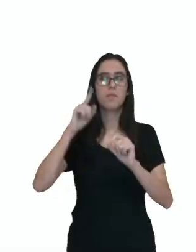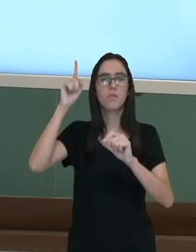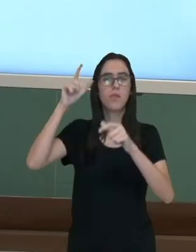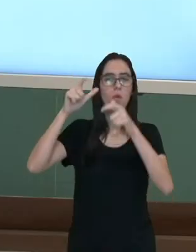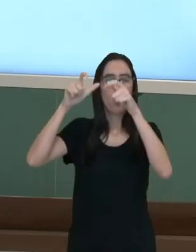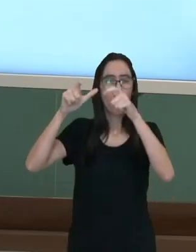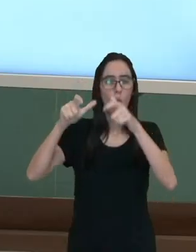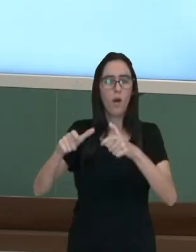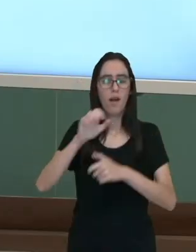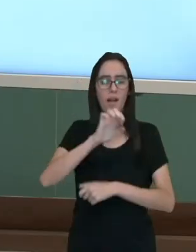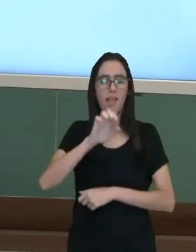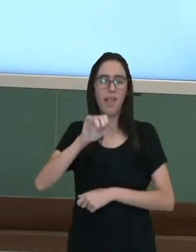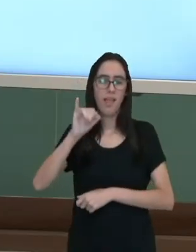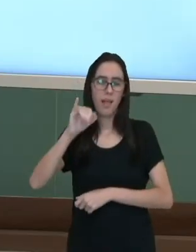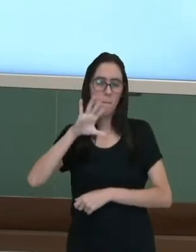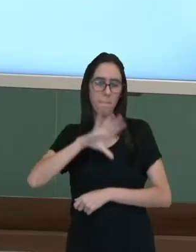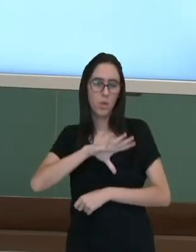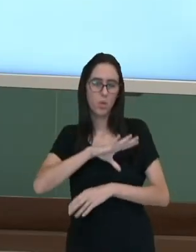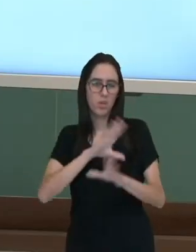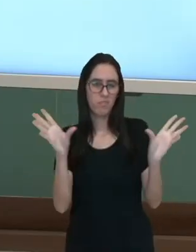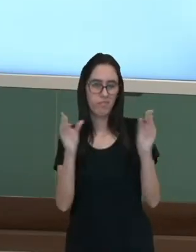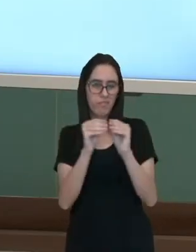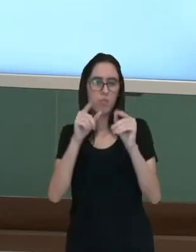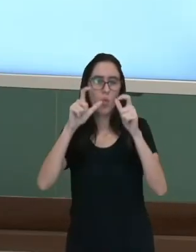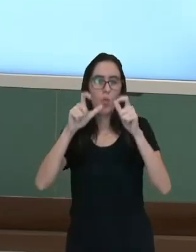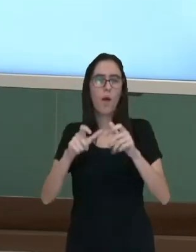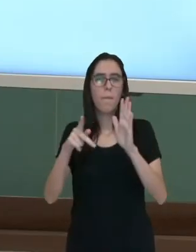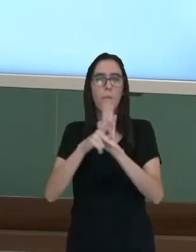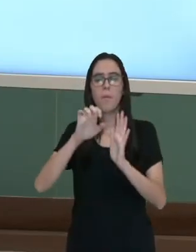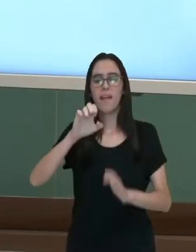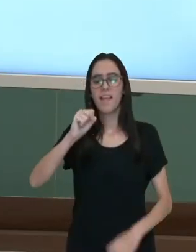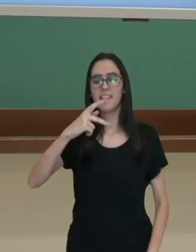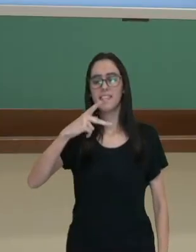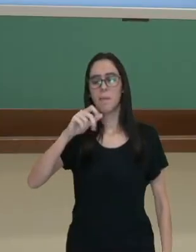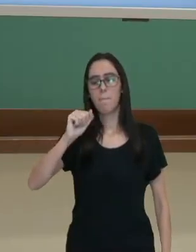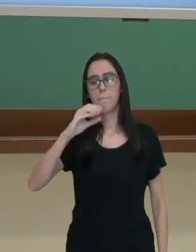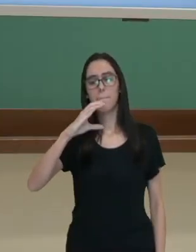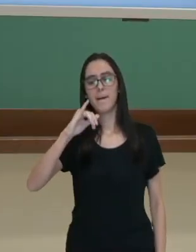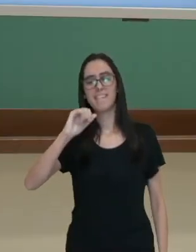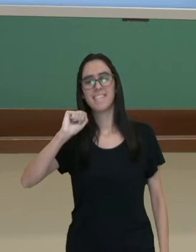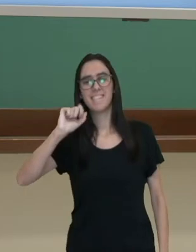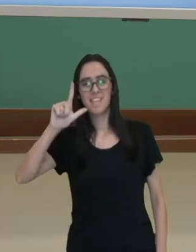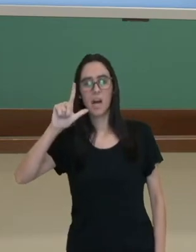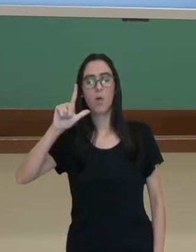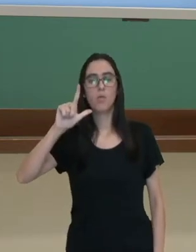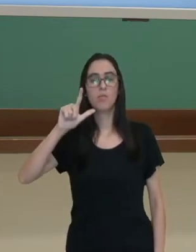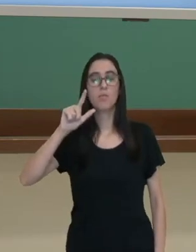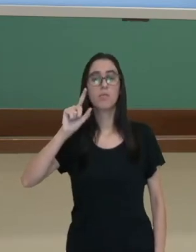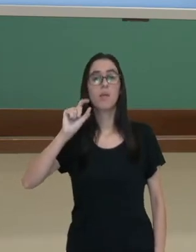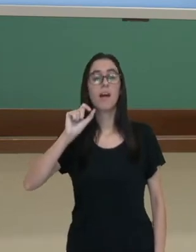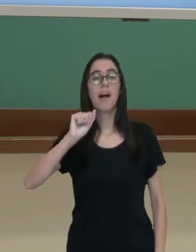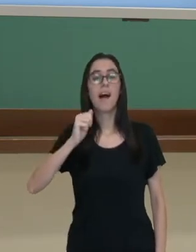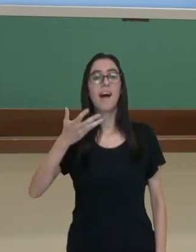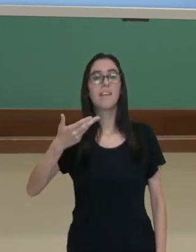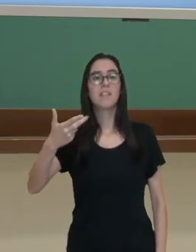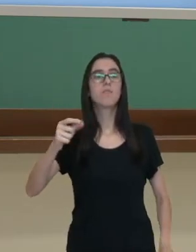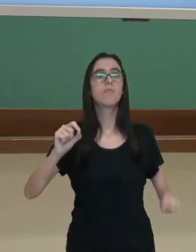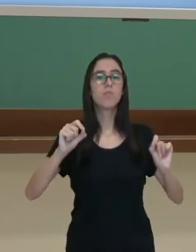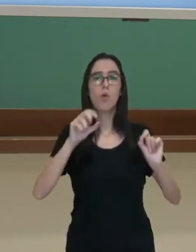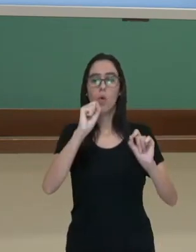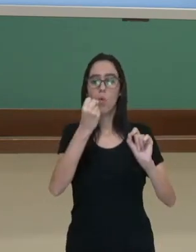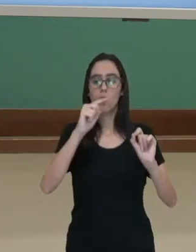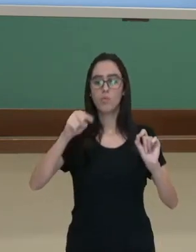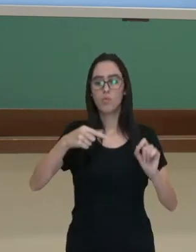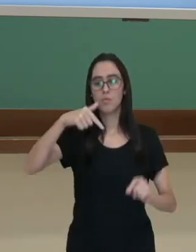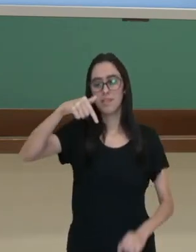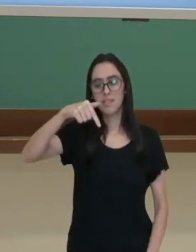ou EEI, que é a versão em português, de aceleração gravitacional de 8,7 metros